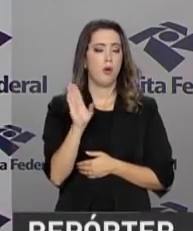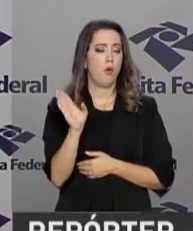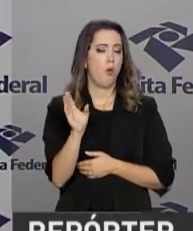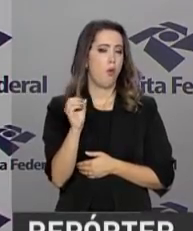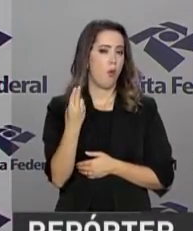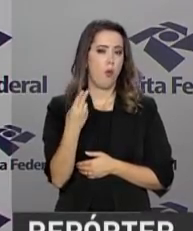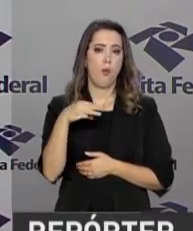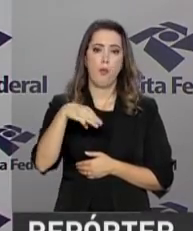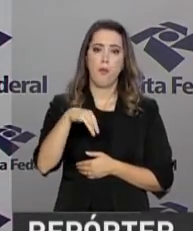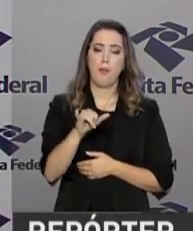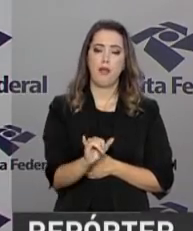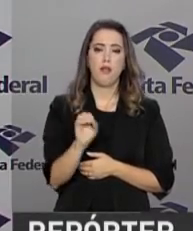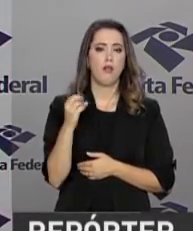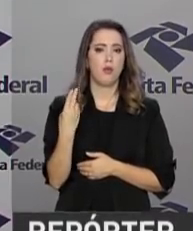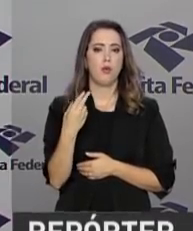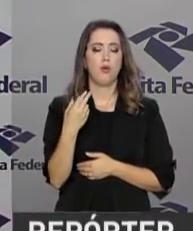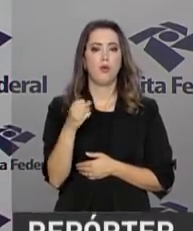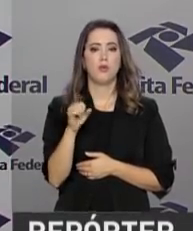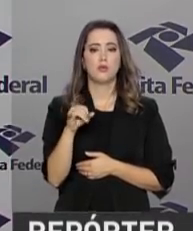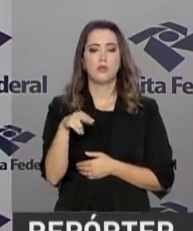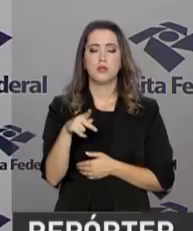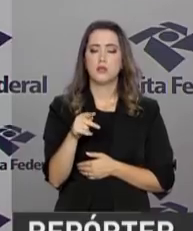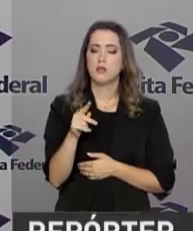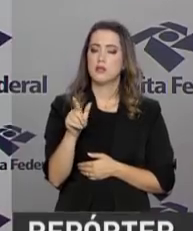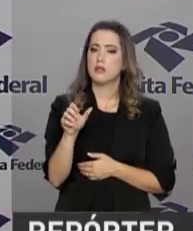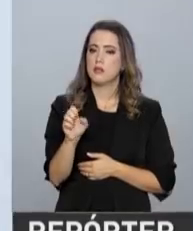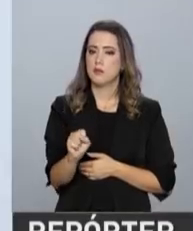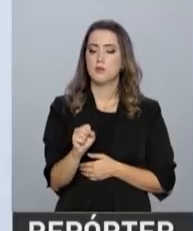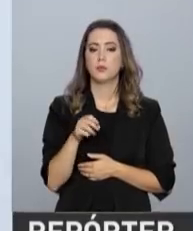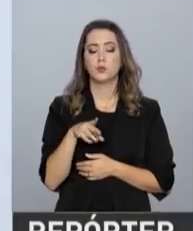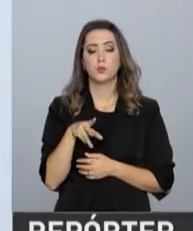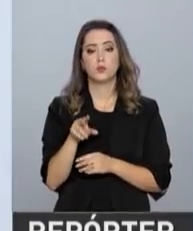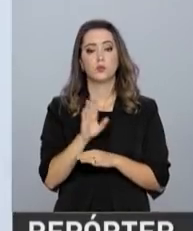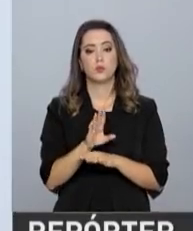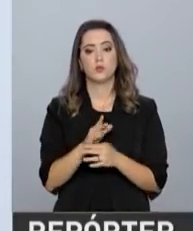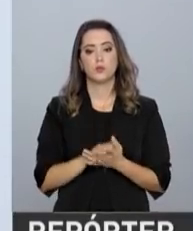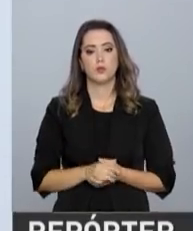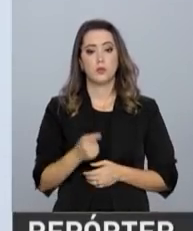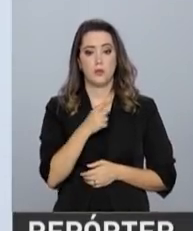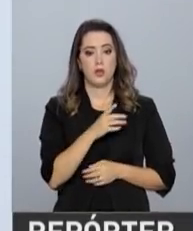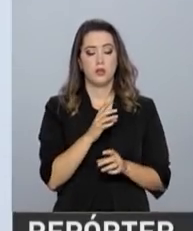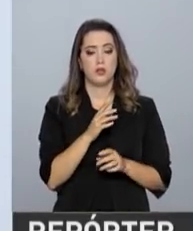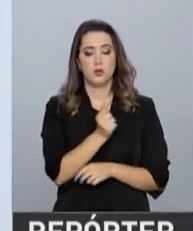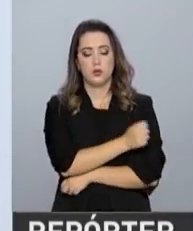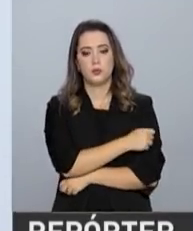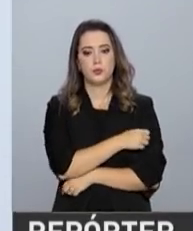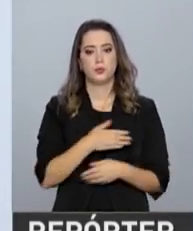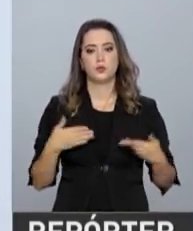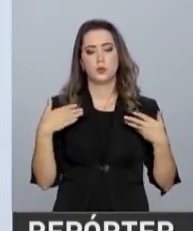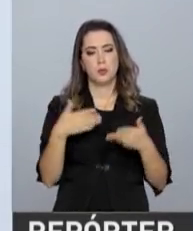individual, às empresas optantes pelo Simples, são atendidas pelos núcleos de apoio contábil fiscal. Este aluno de Ciências Contábeis participa do